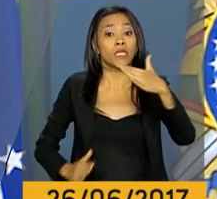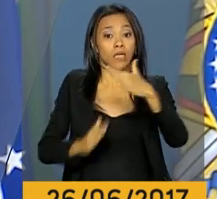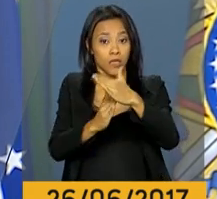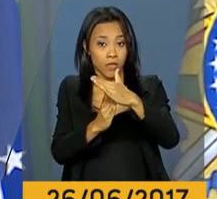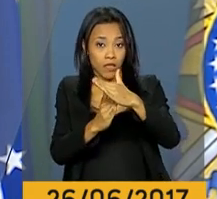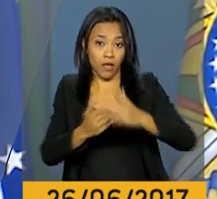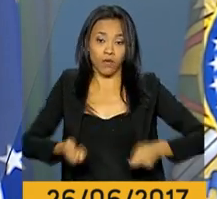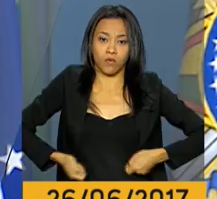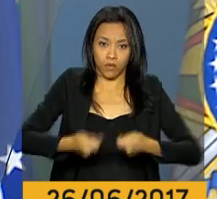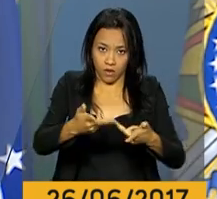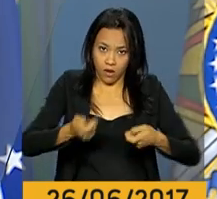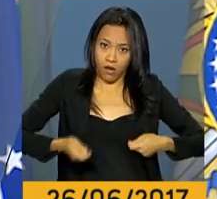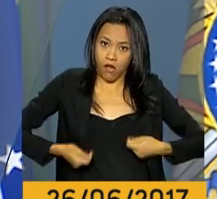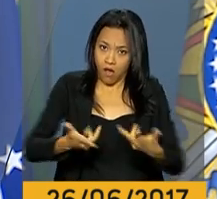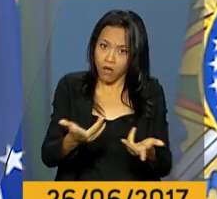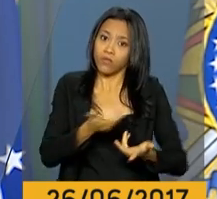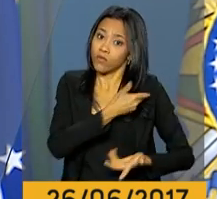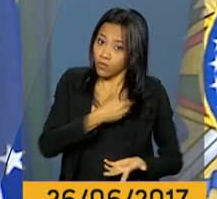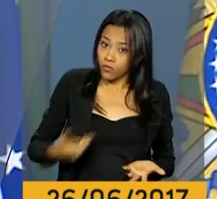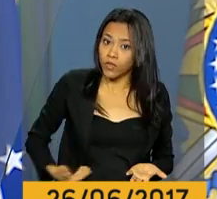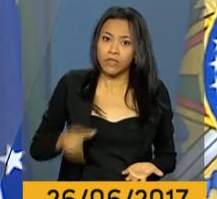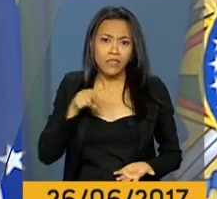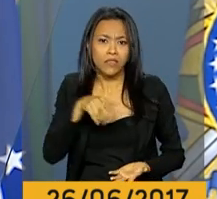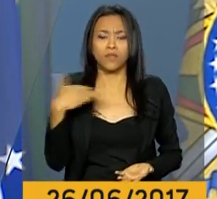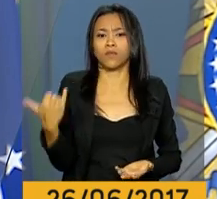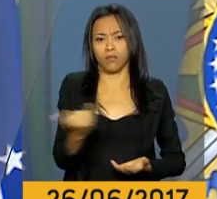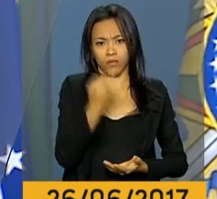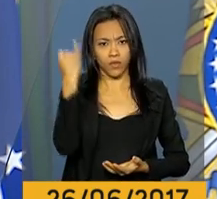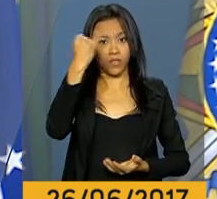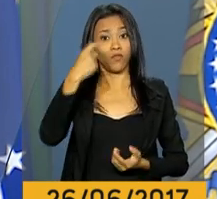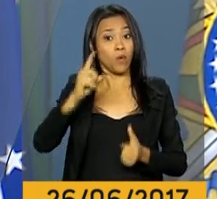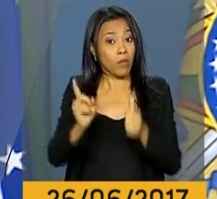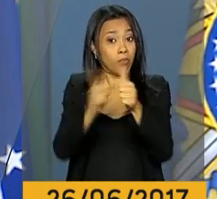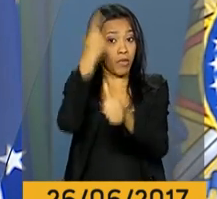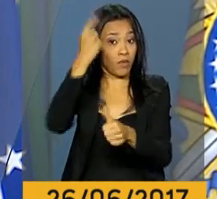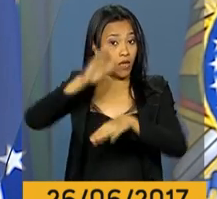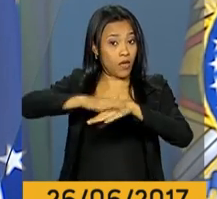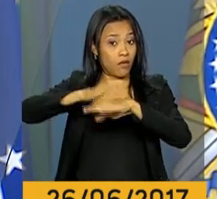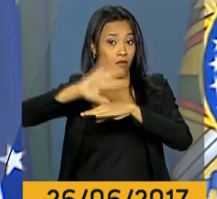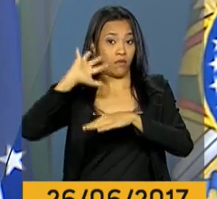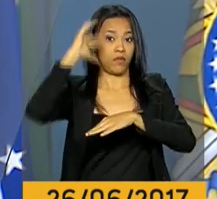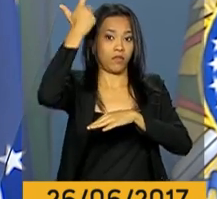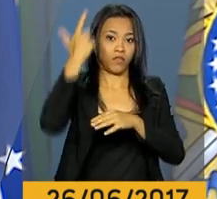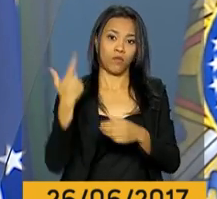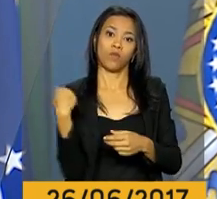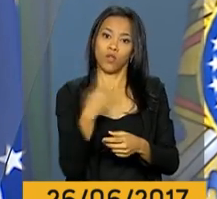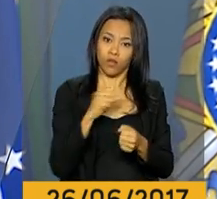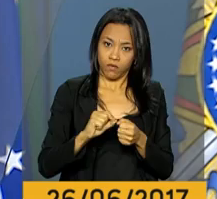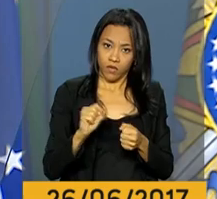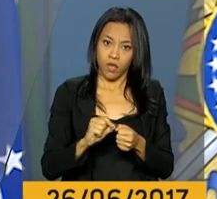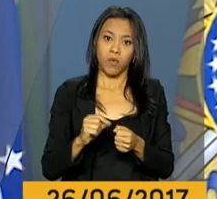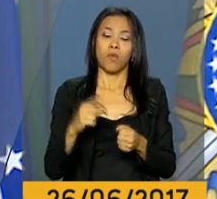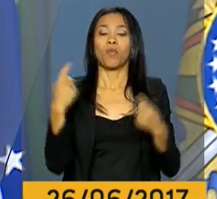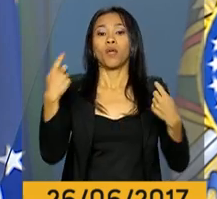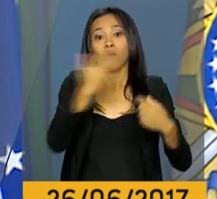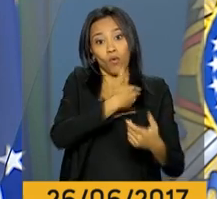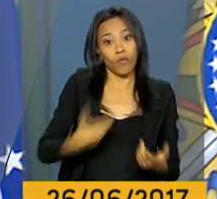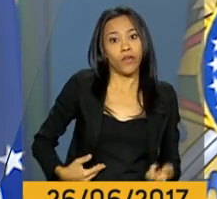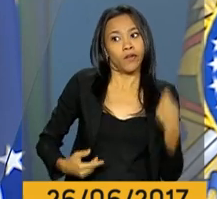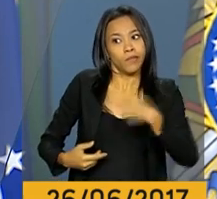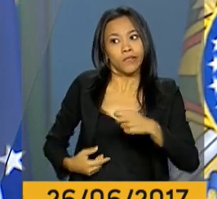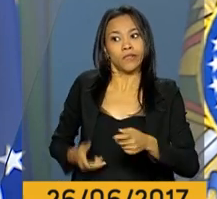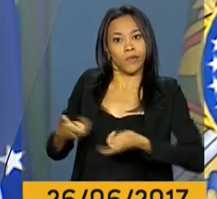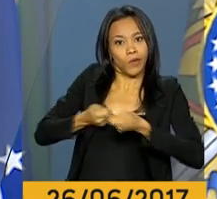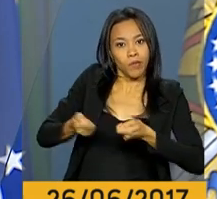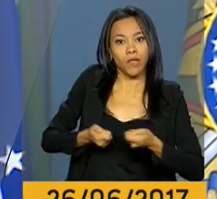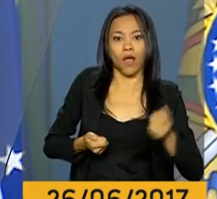e isto foi um um fato importantíssimo porque foi o primeiro passo na verdade as pessoas dizem o governo Precisa cortar na carne precisa